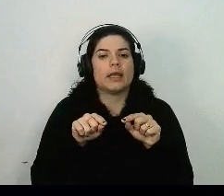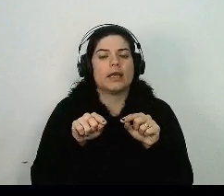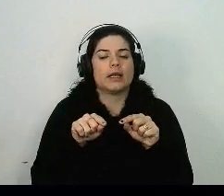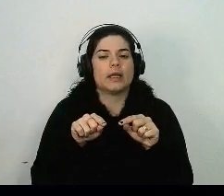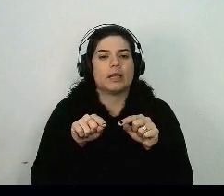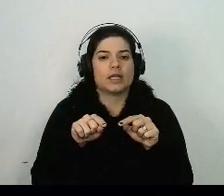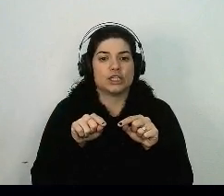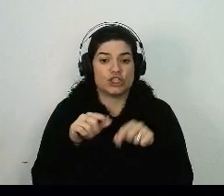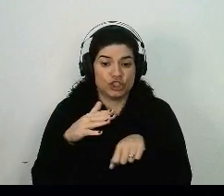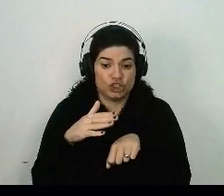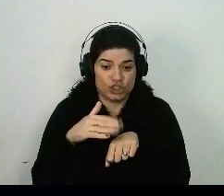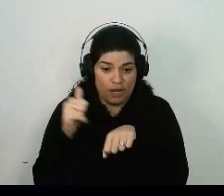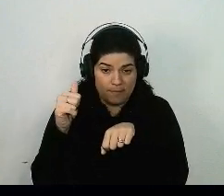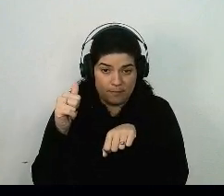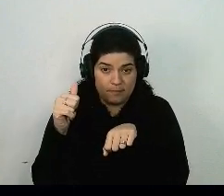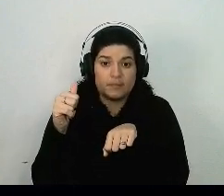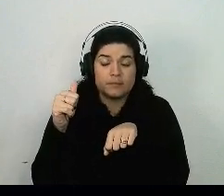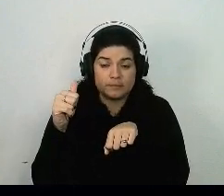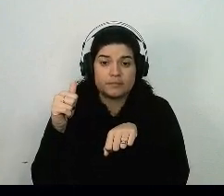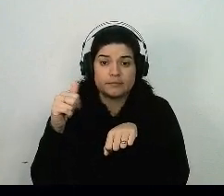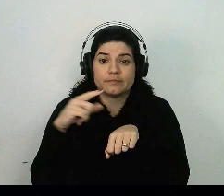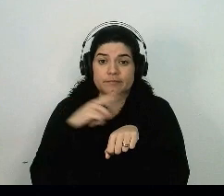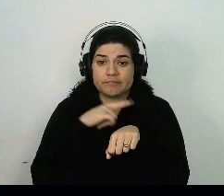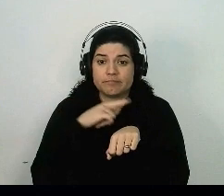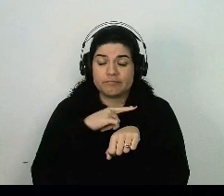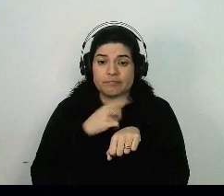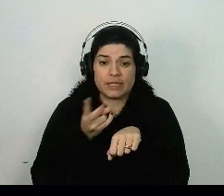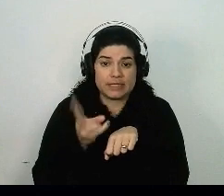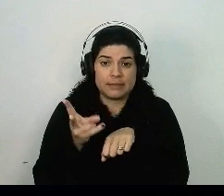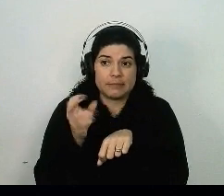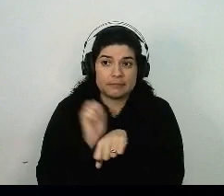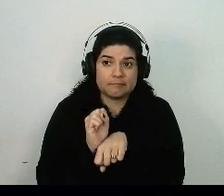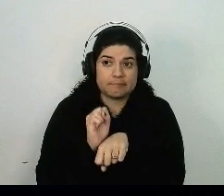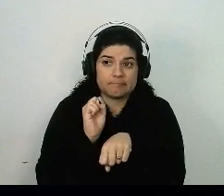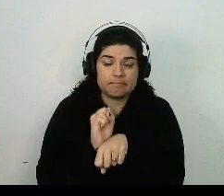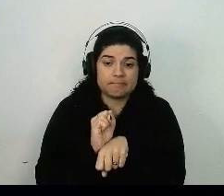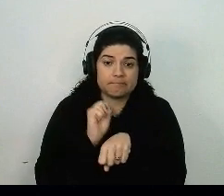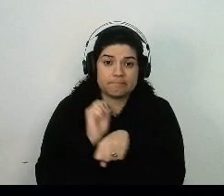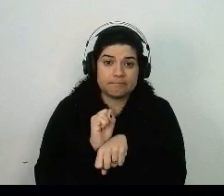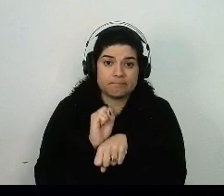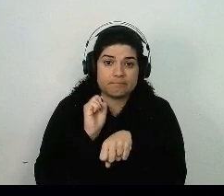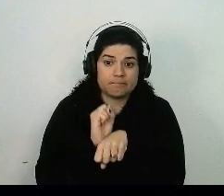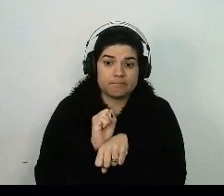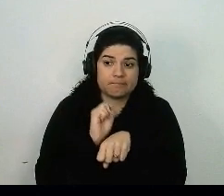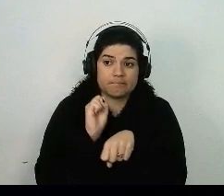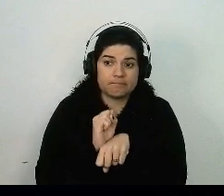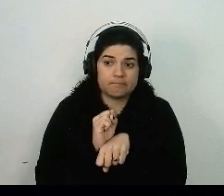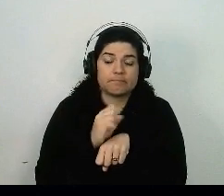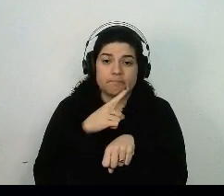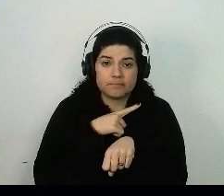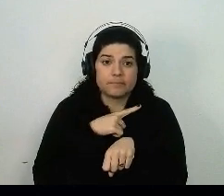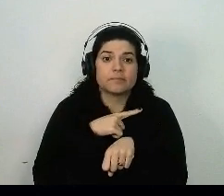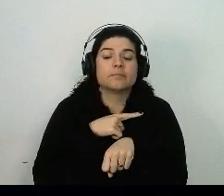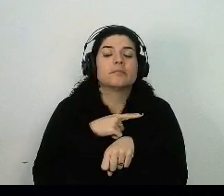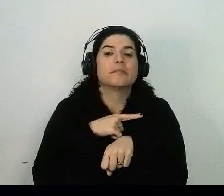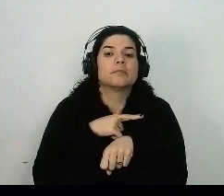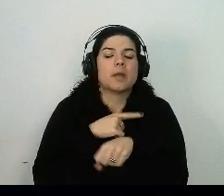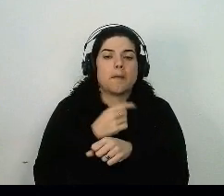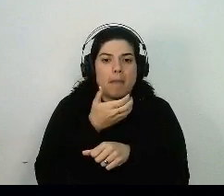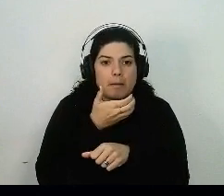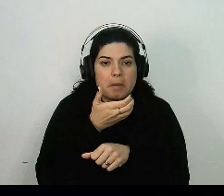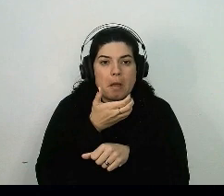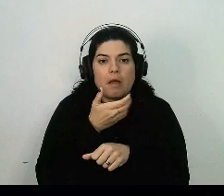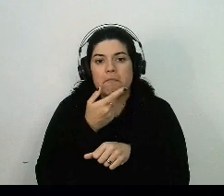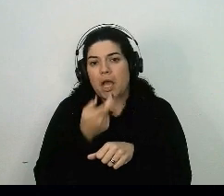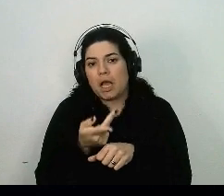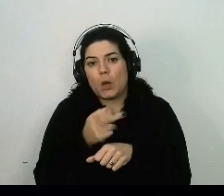ele fica ele fica o tempo todo em espera, né? Ele fica ali esperando ser acionado. Quando você aciona ele, ele dá um